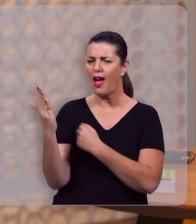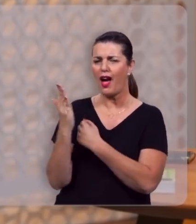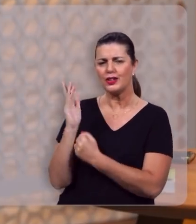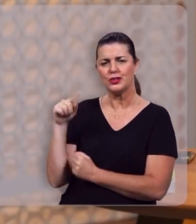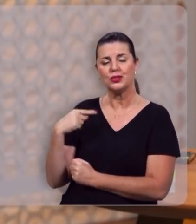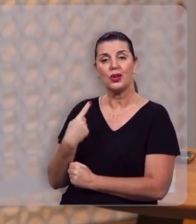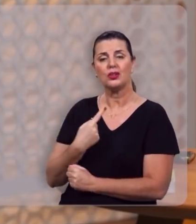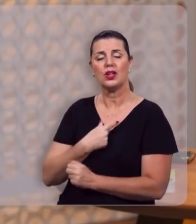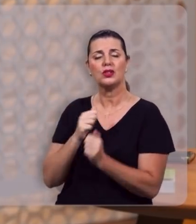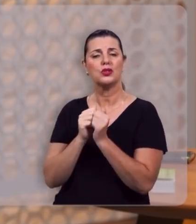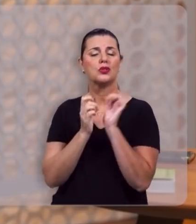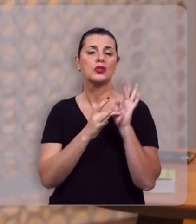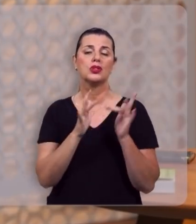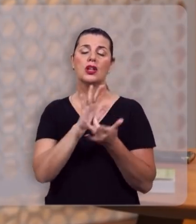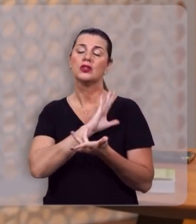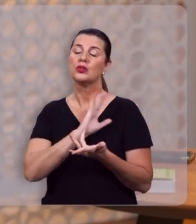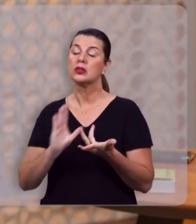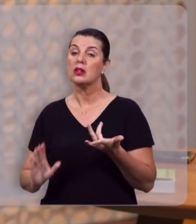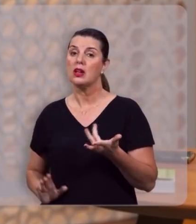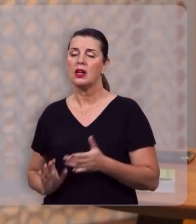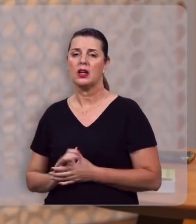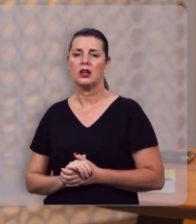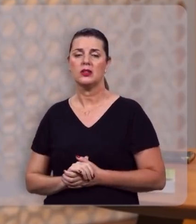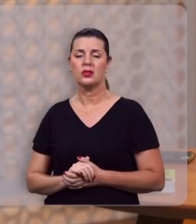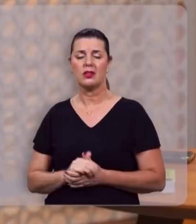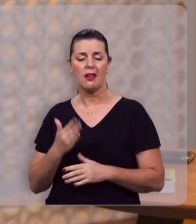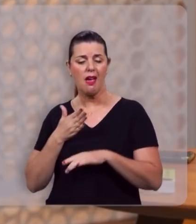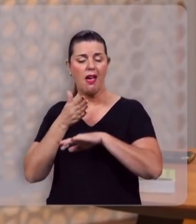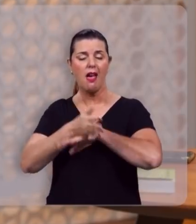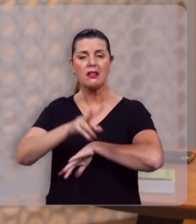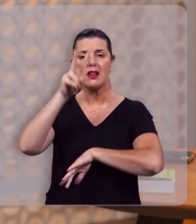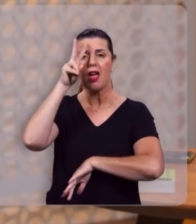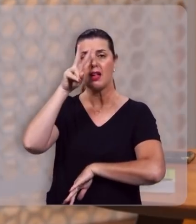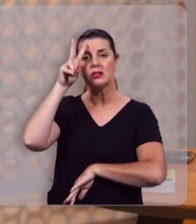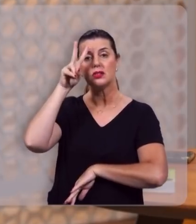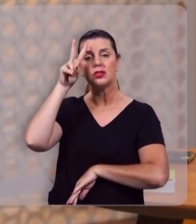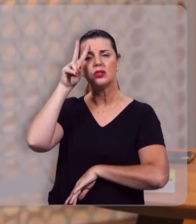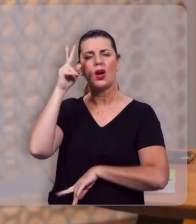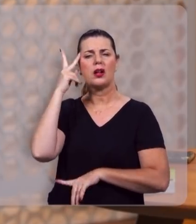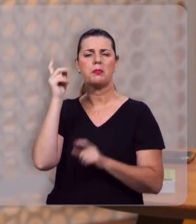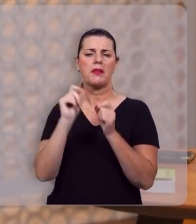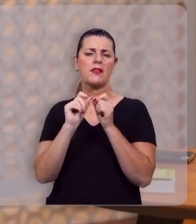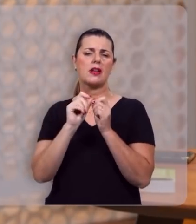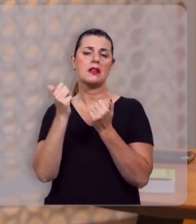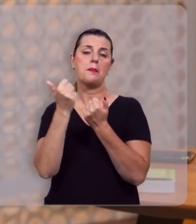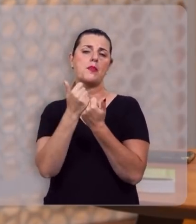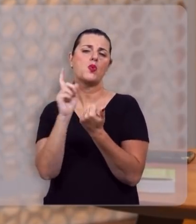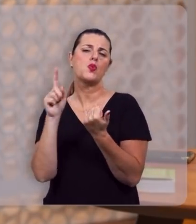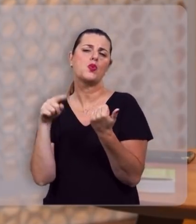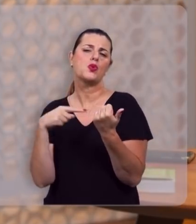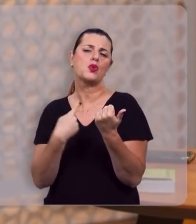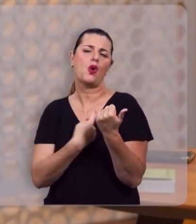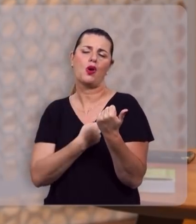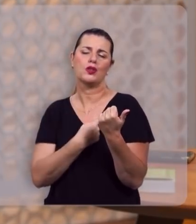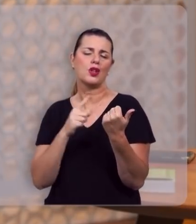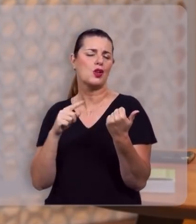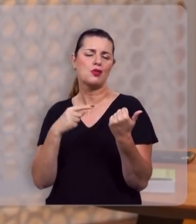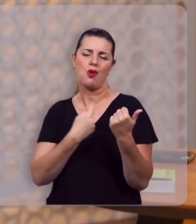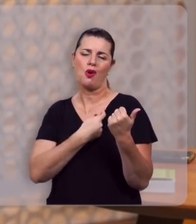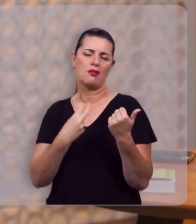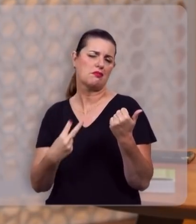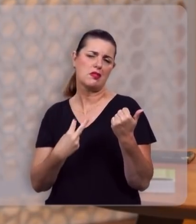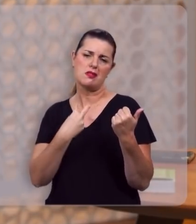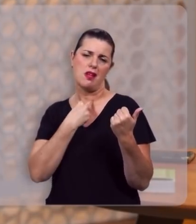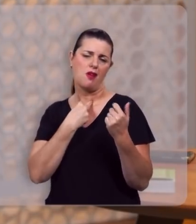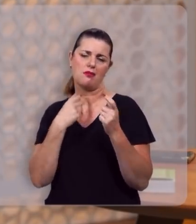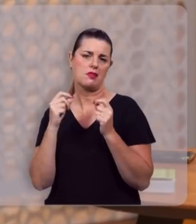nossa direção na pessoa de Jesus, o Deus encarnado. Aquele que entra na história para fazer por nós aquilo que nós não